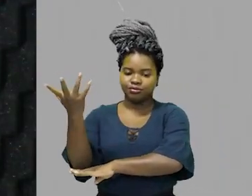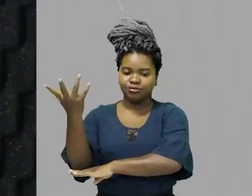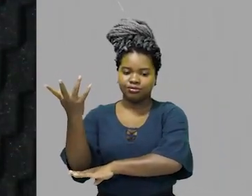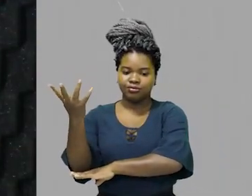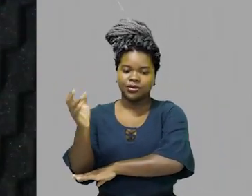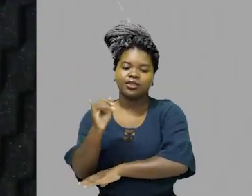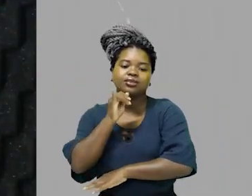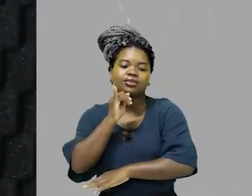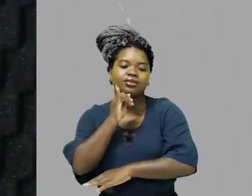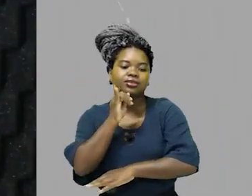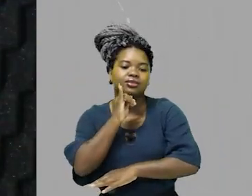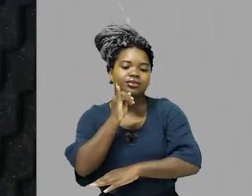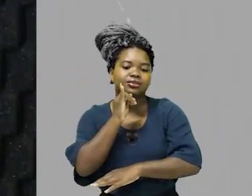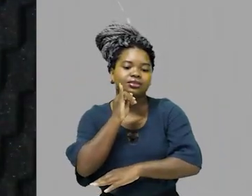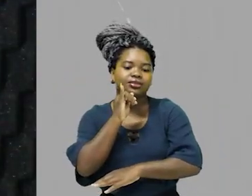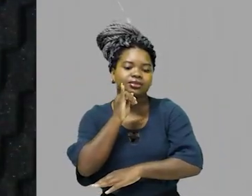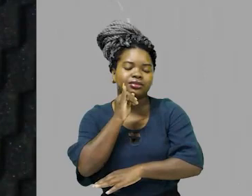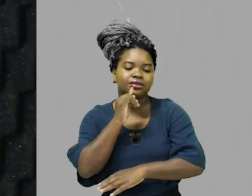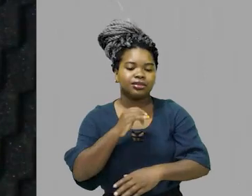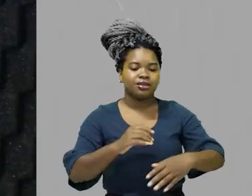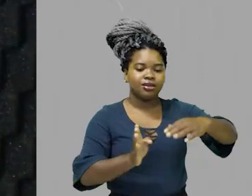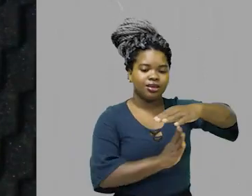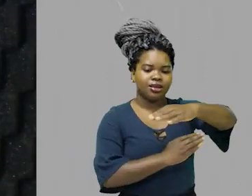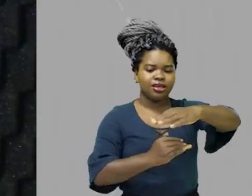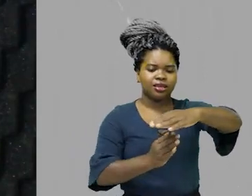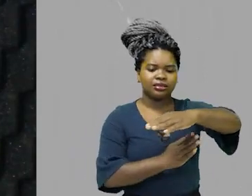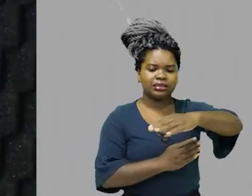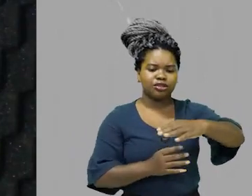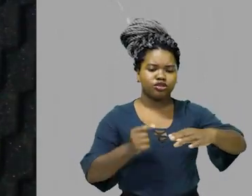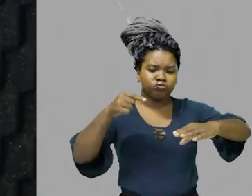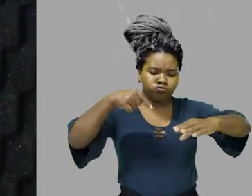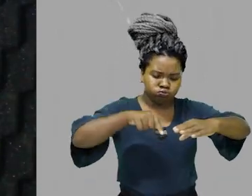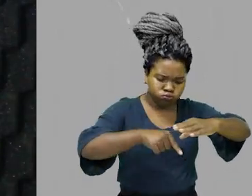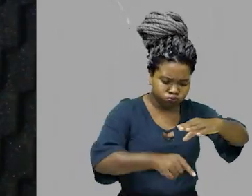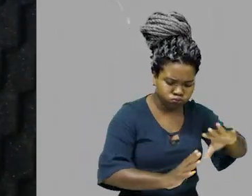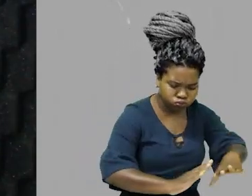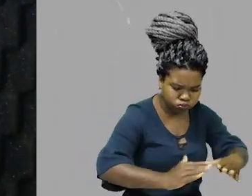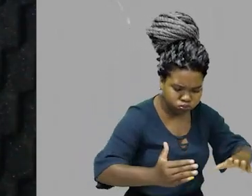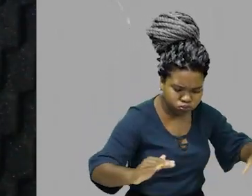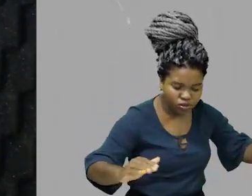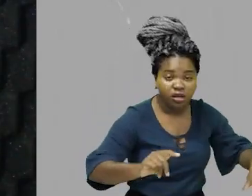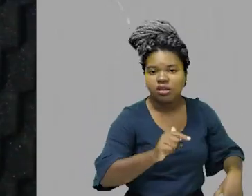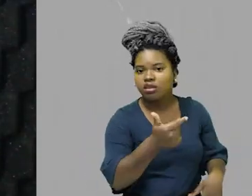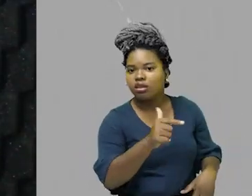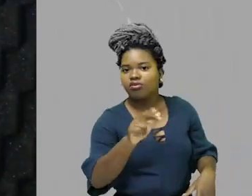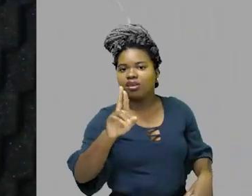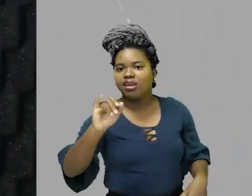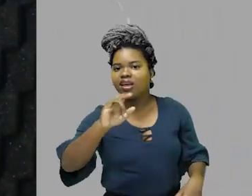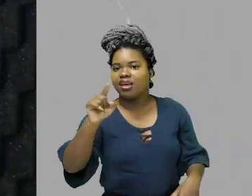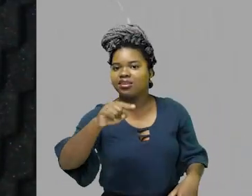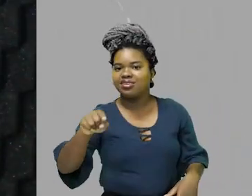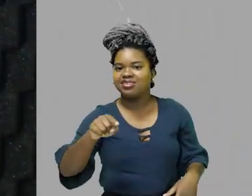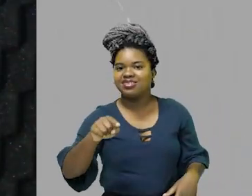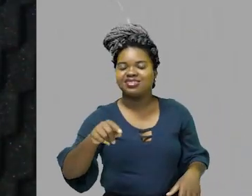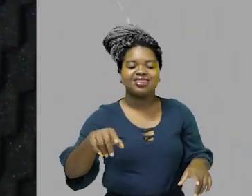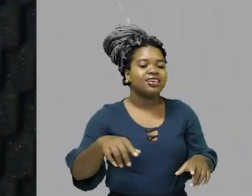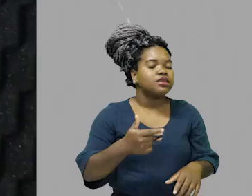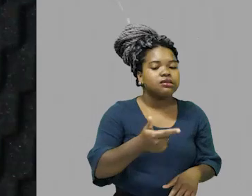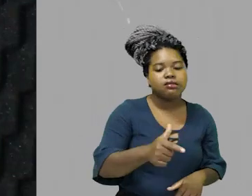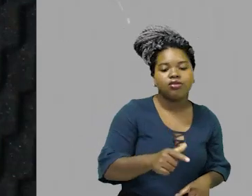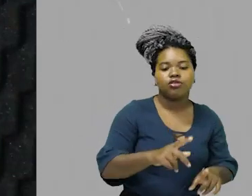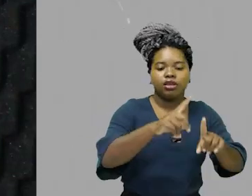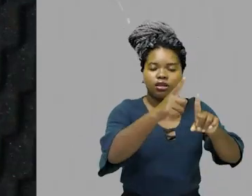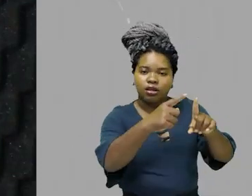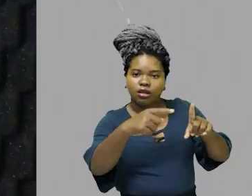fundo dos rios, né, em substratos, ela não vai ter raiz, ela não tem caule, não tem folha. O que ela vai